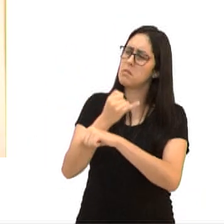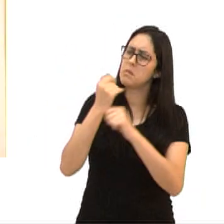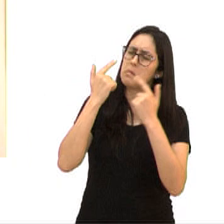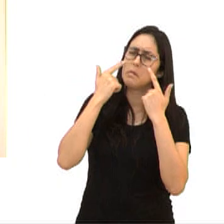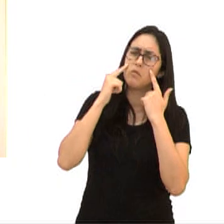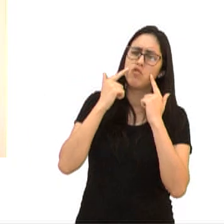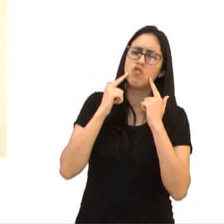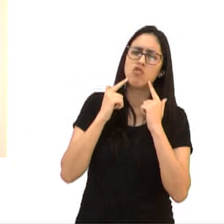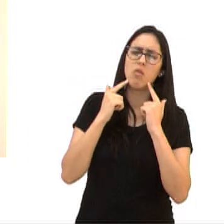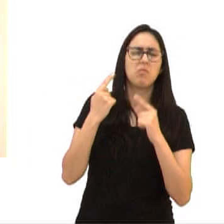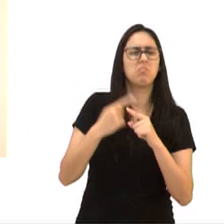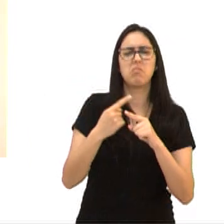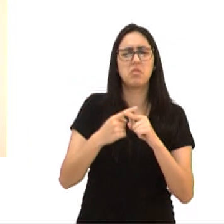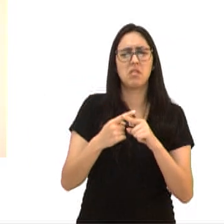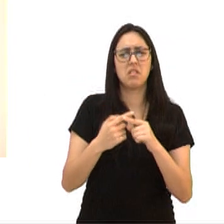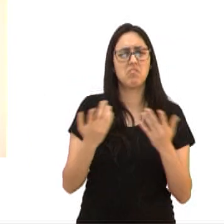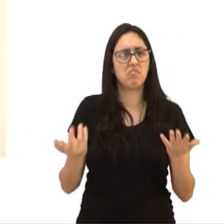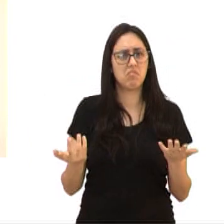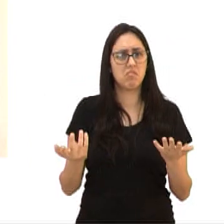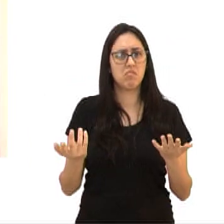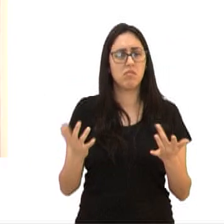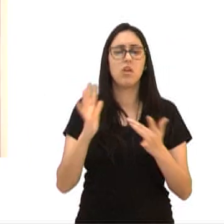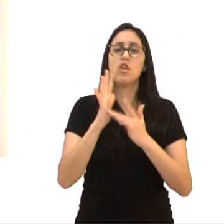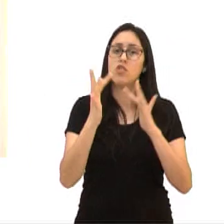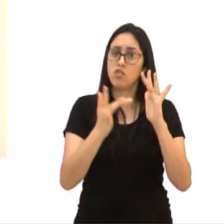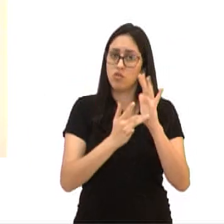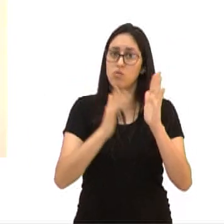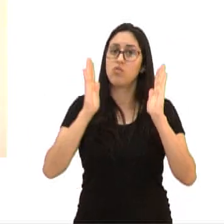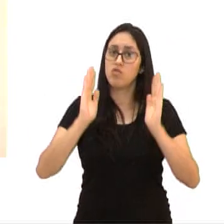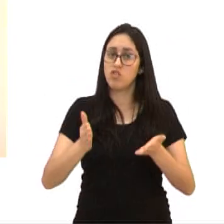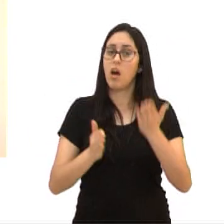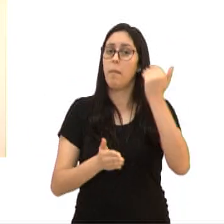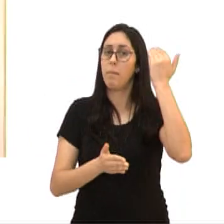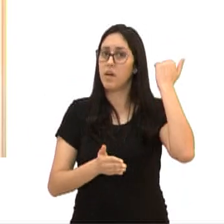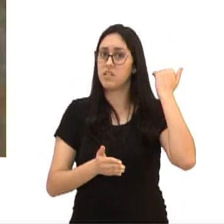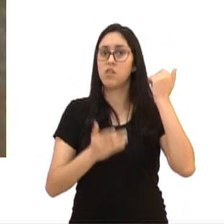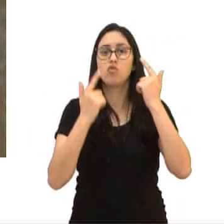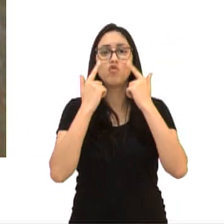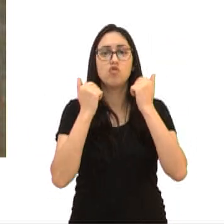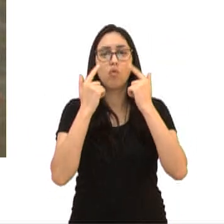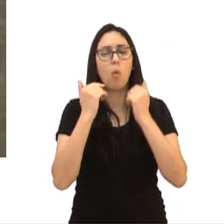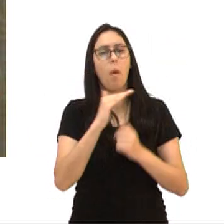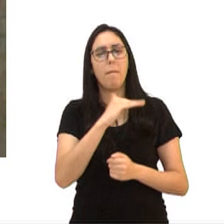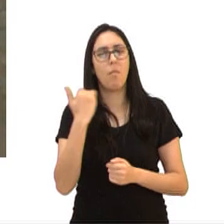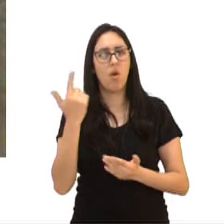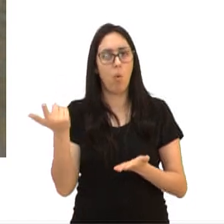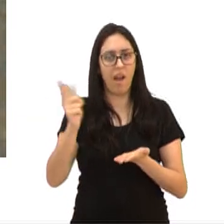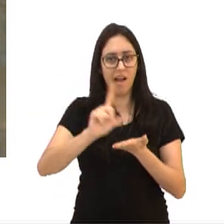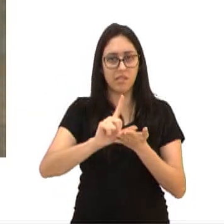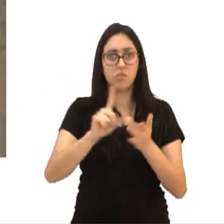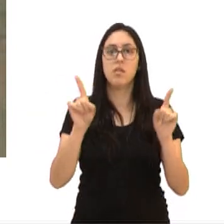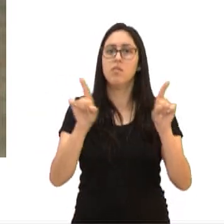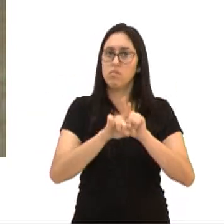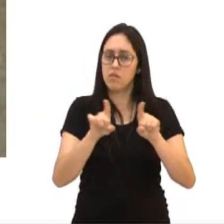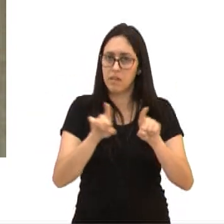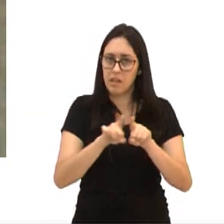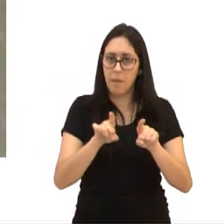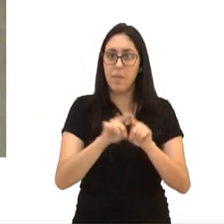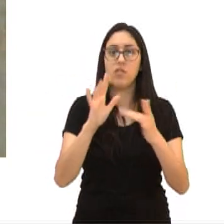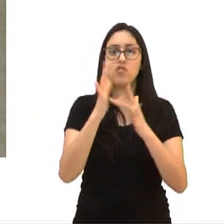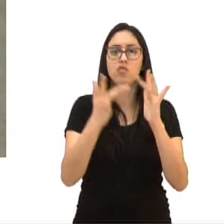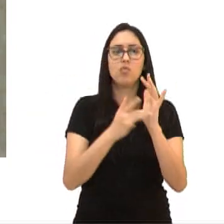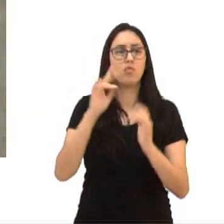já havia chorado antes com a morte do Lázaro. Agora Jesus chora por uma